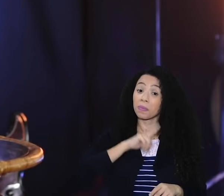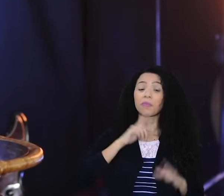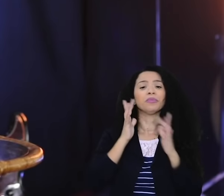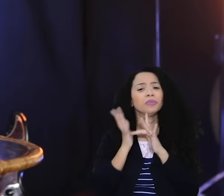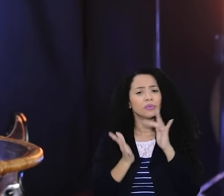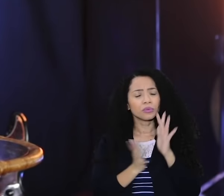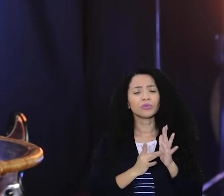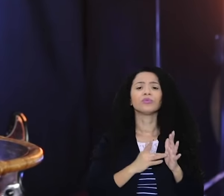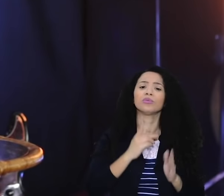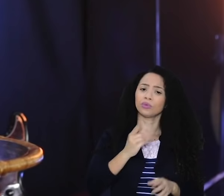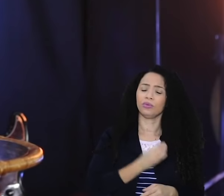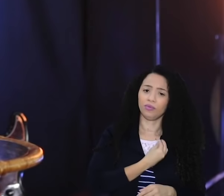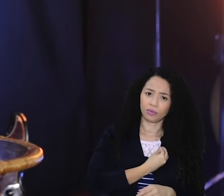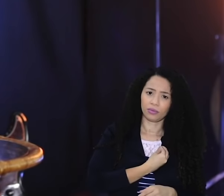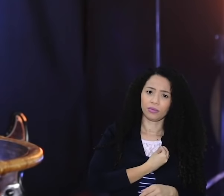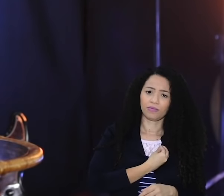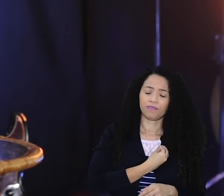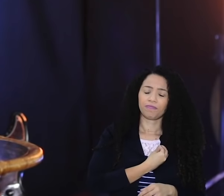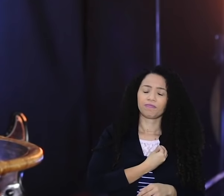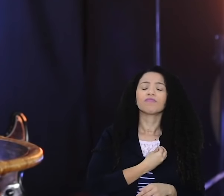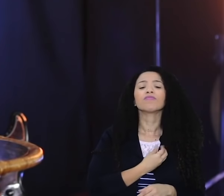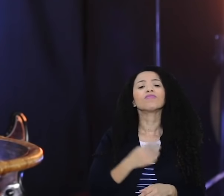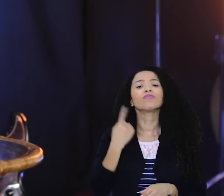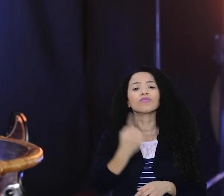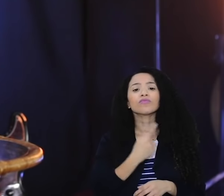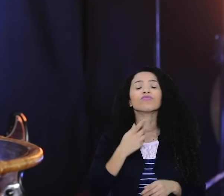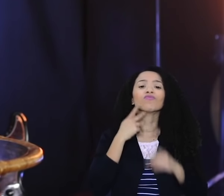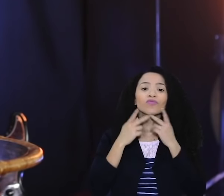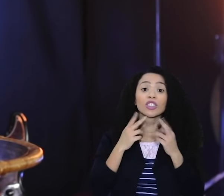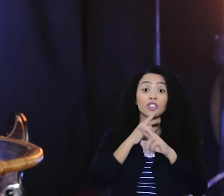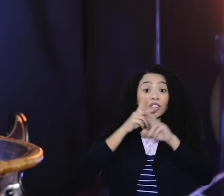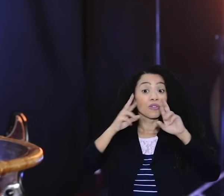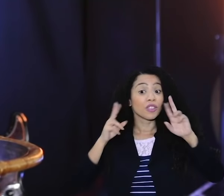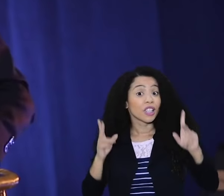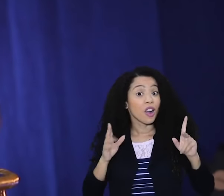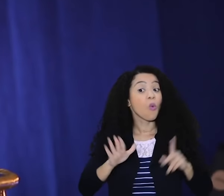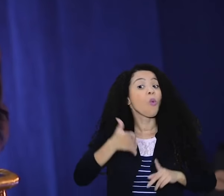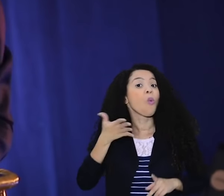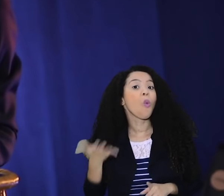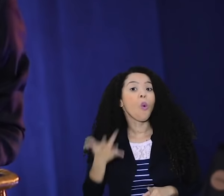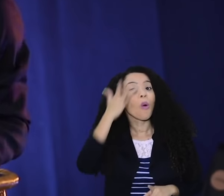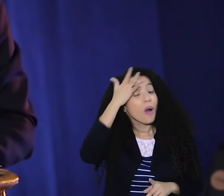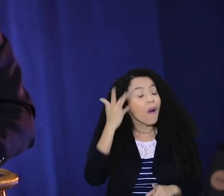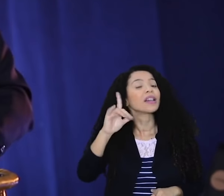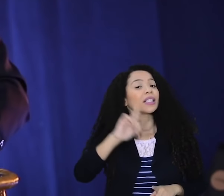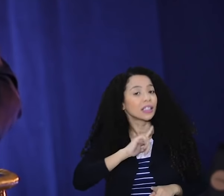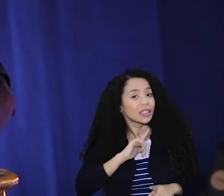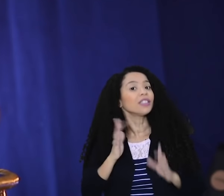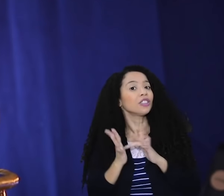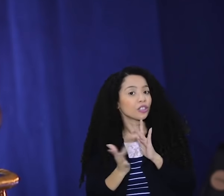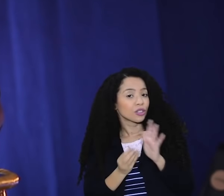em sua vida. Então nós vamos abordar nesse tema, a diferença de ter Jesus em sua